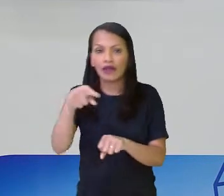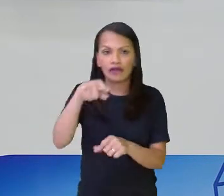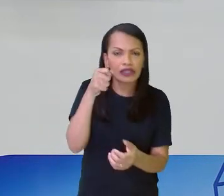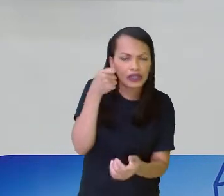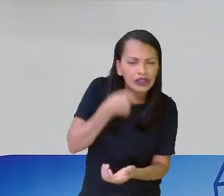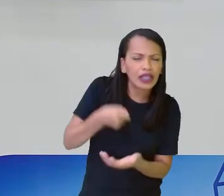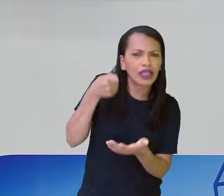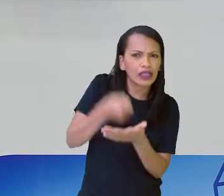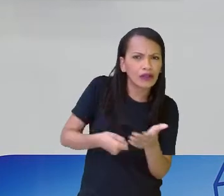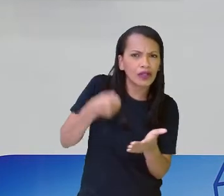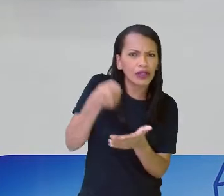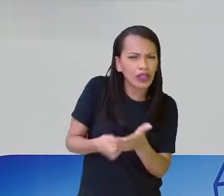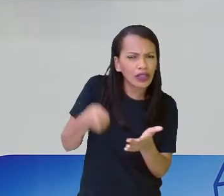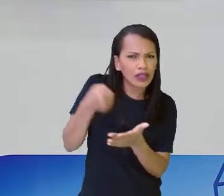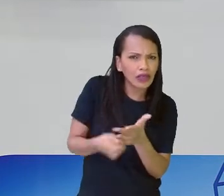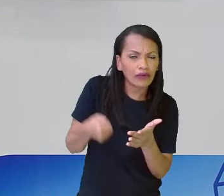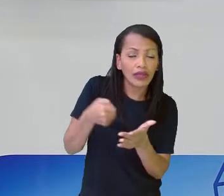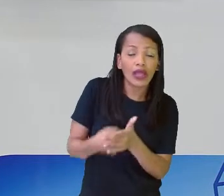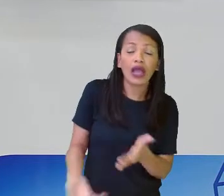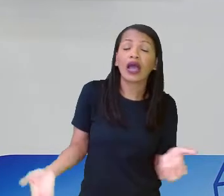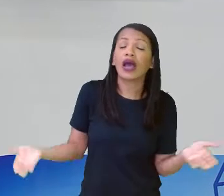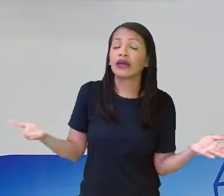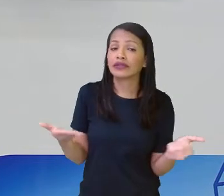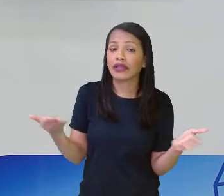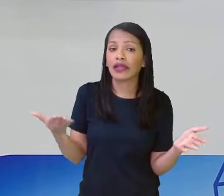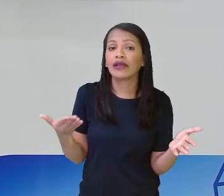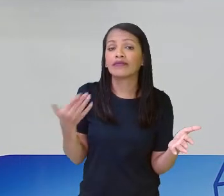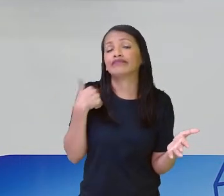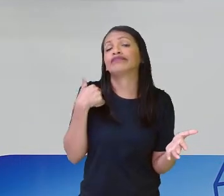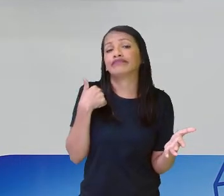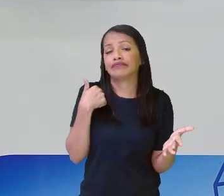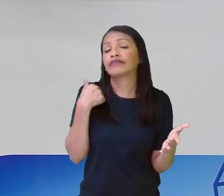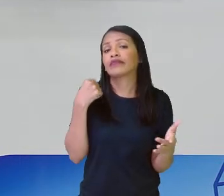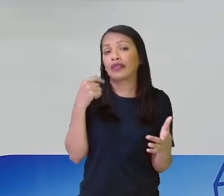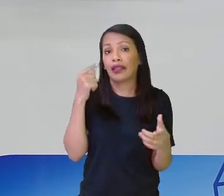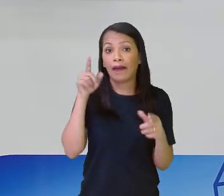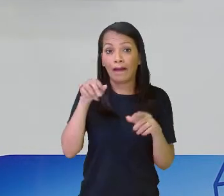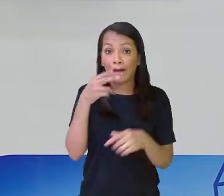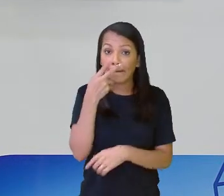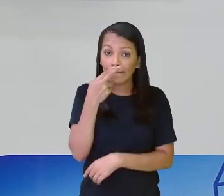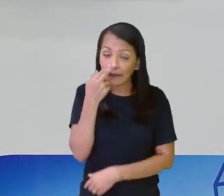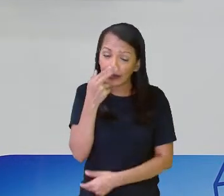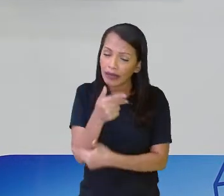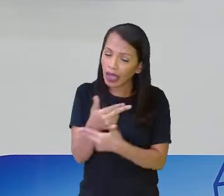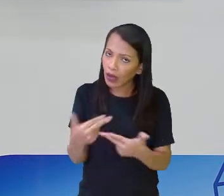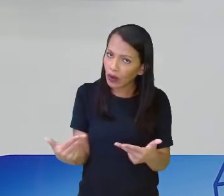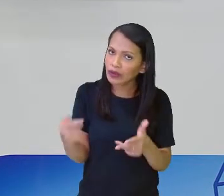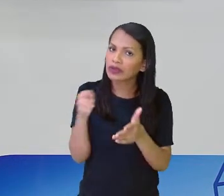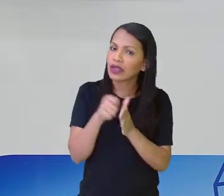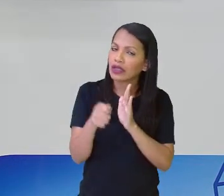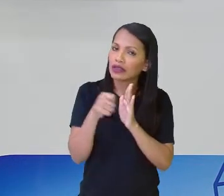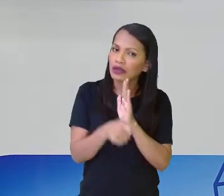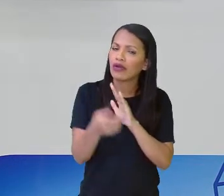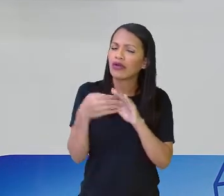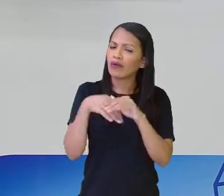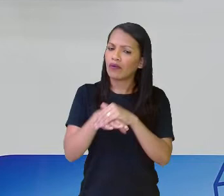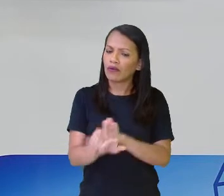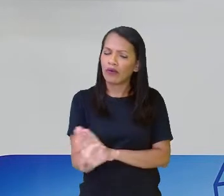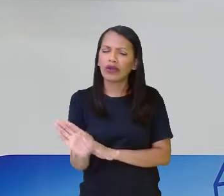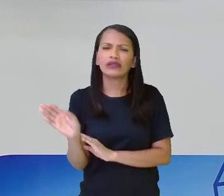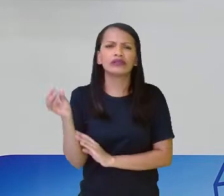agora tá craque, não é? Anda até sem as mãos se brincar. A mesma coisa na escrita. Quem não tem o hábito, às vezes quando começa, sente